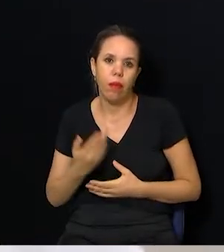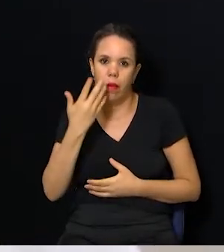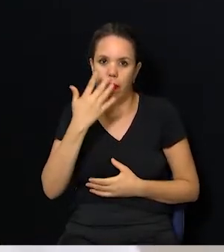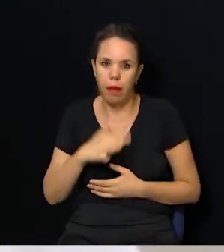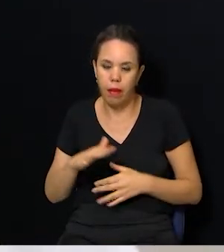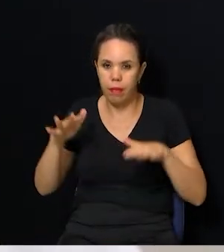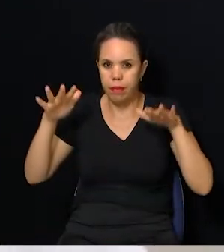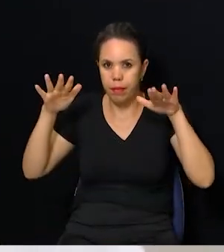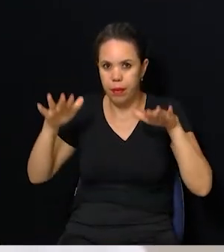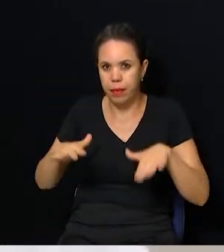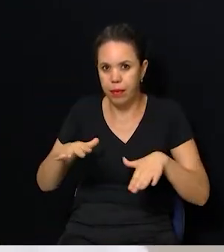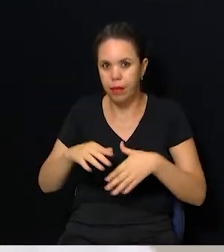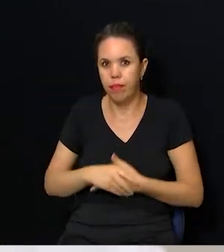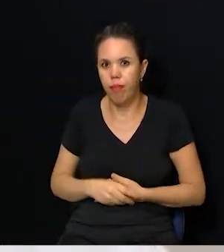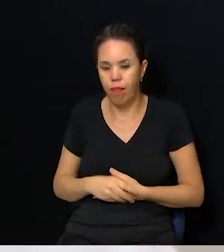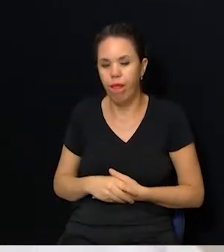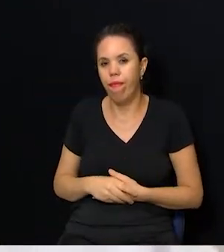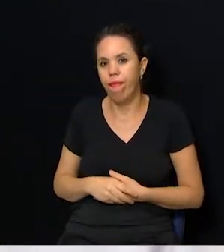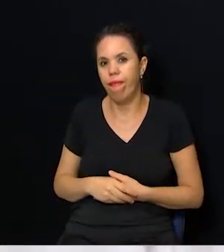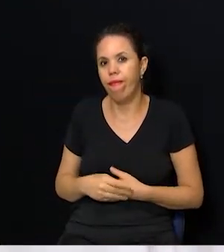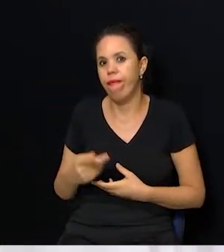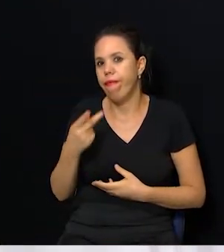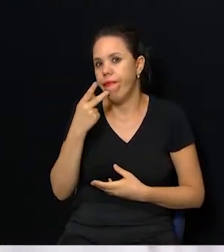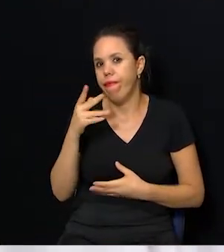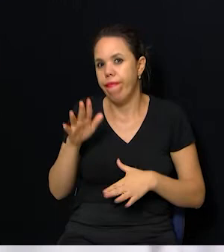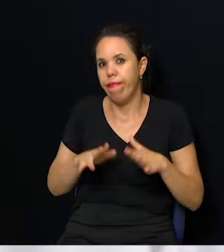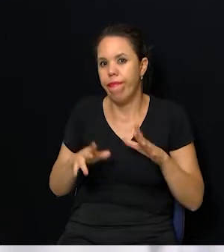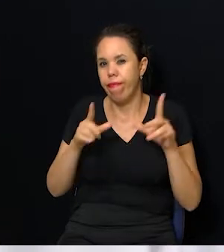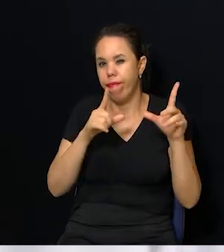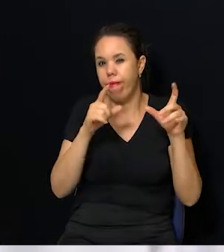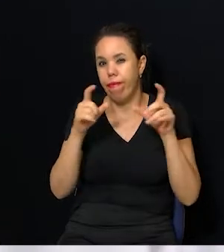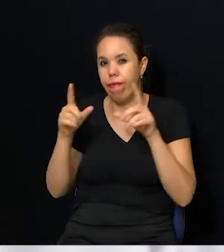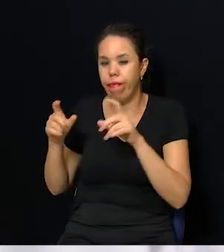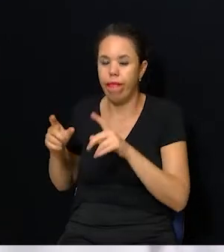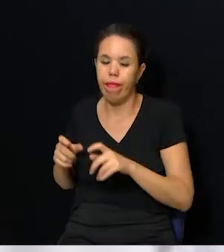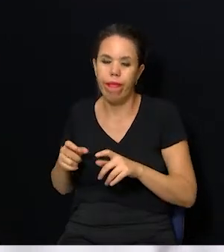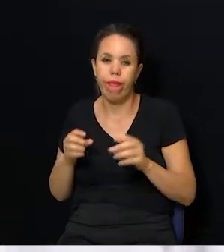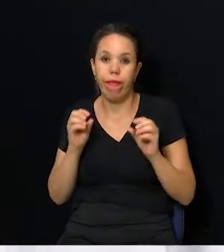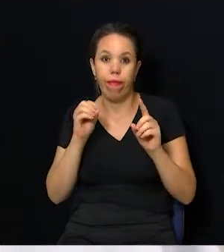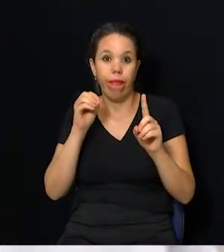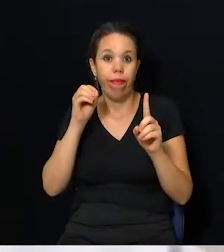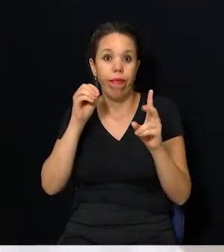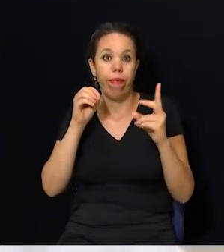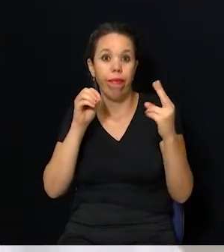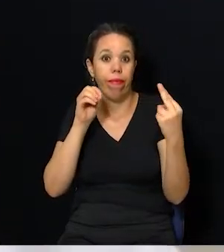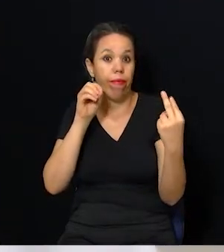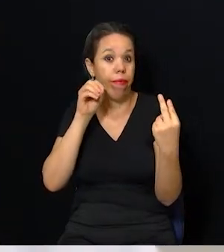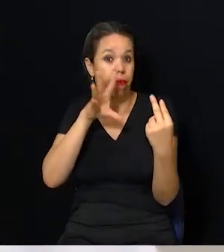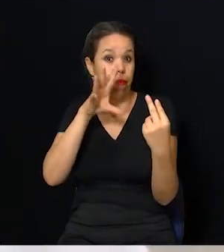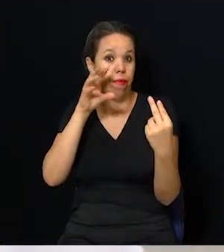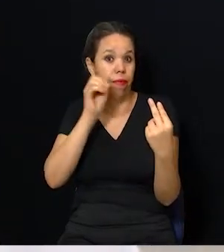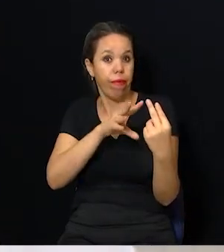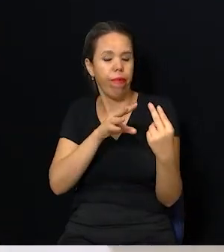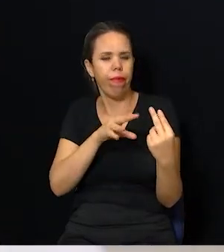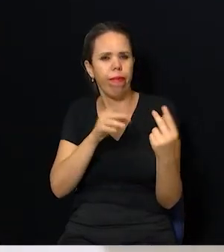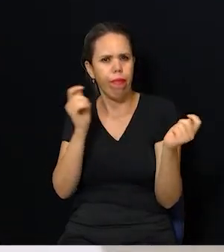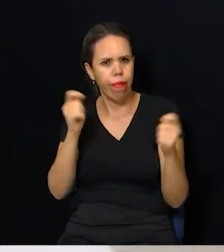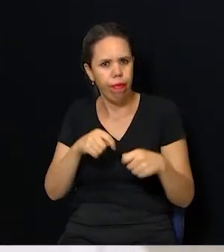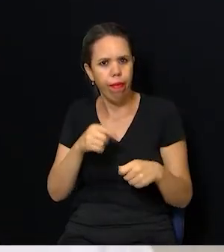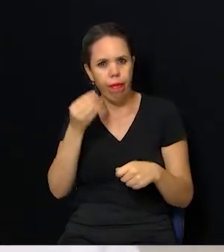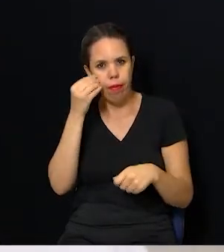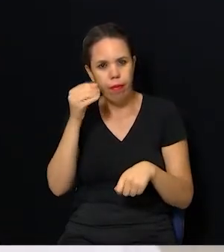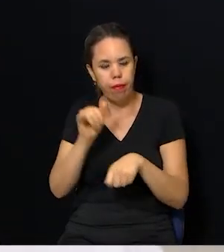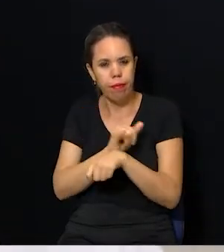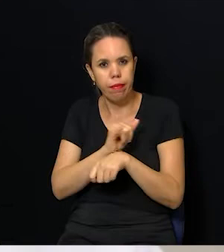crianças muito pequenas, vamos dizer, o artifício da fotografia com flash é um grande artifício. E